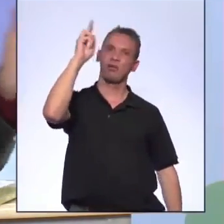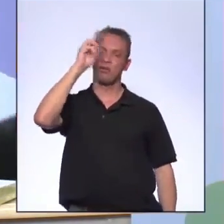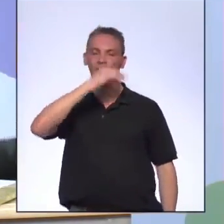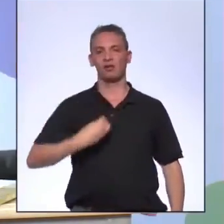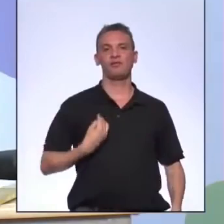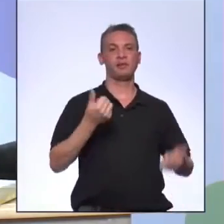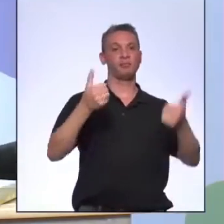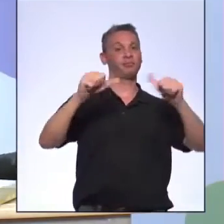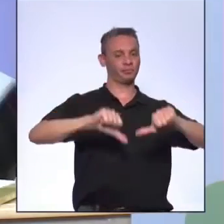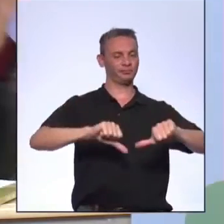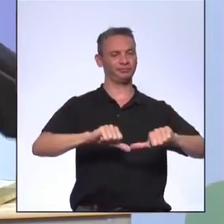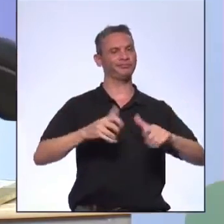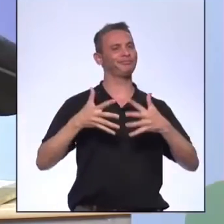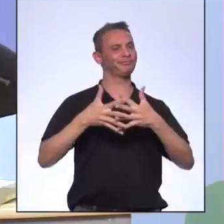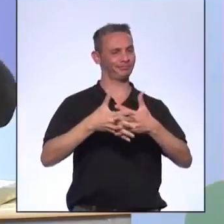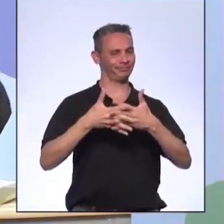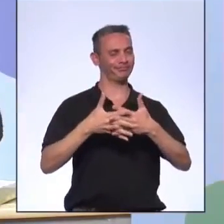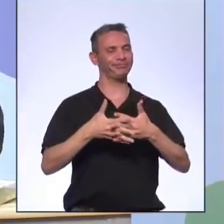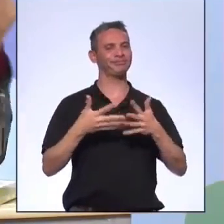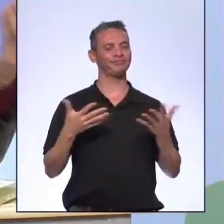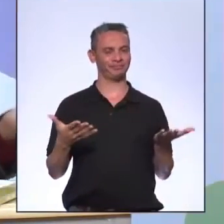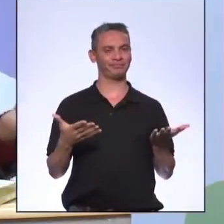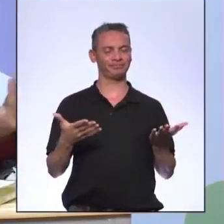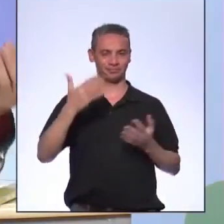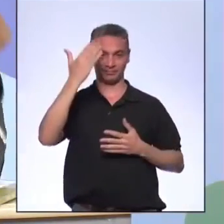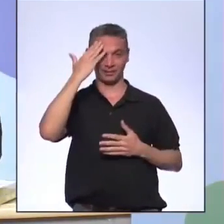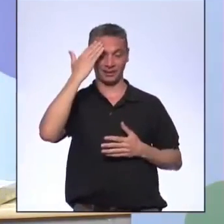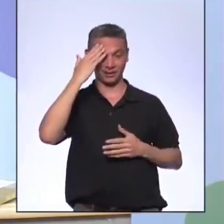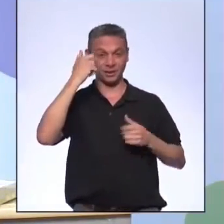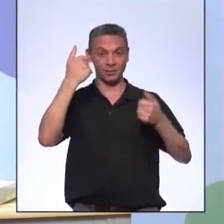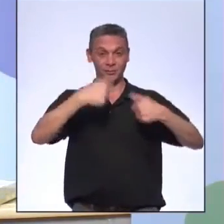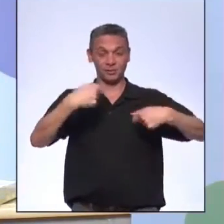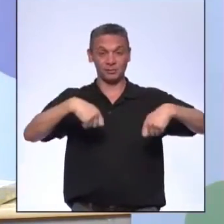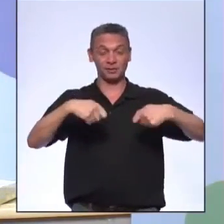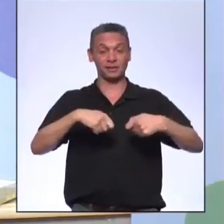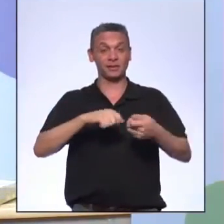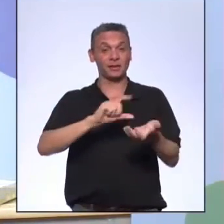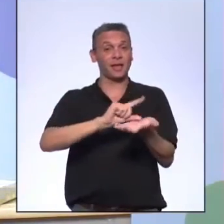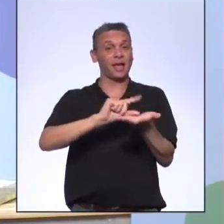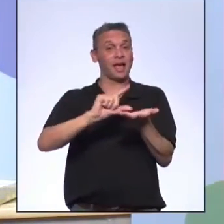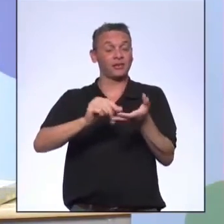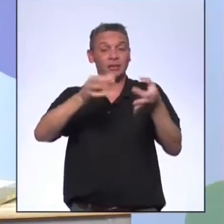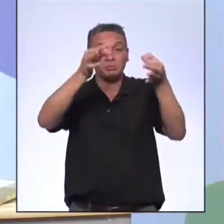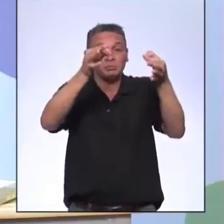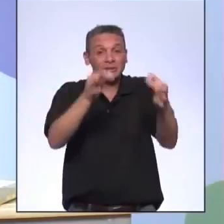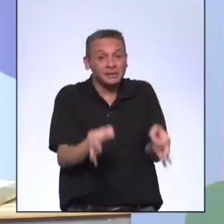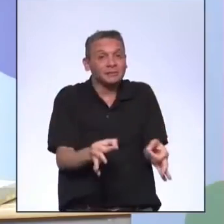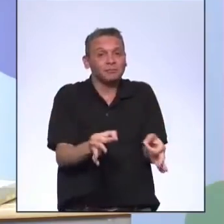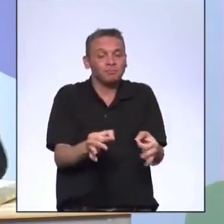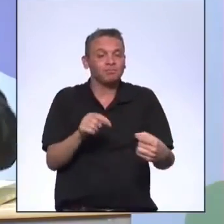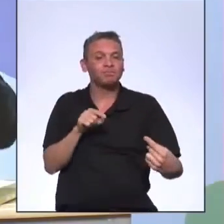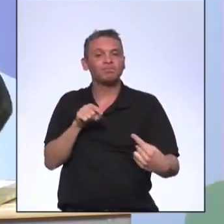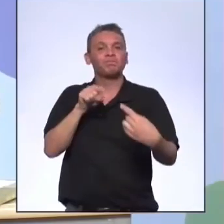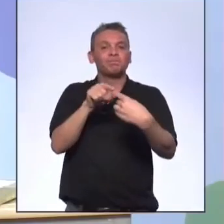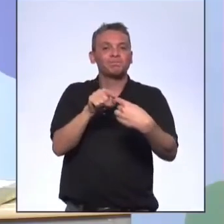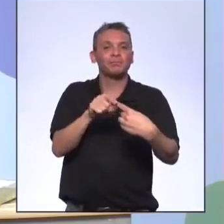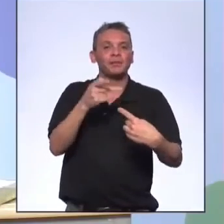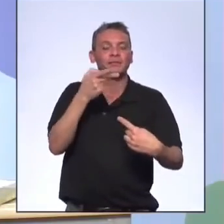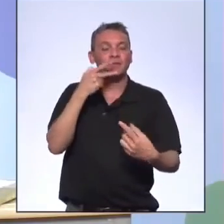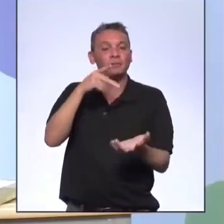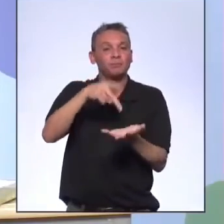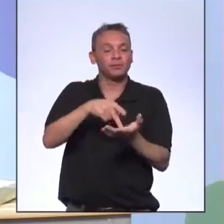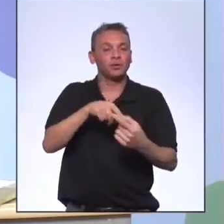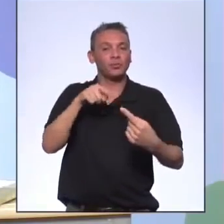mal. Fica complicado, você vai falar uma coisa muito isolada. E o artigo de opinião, ele precisa ser objetivo, ele precisa